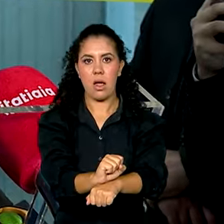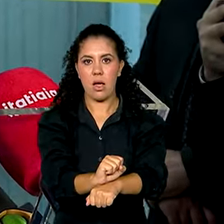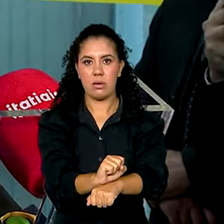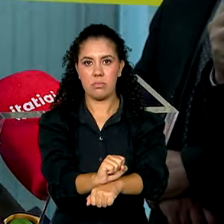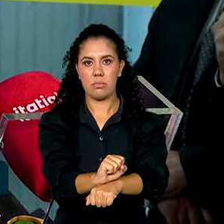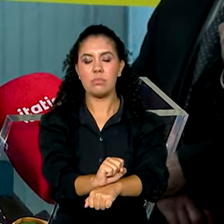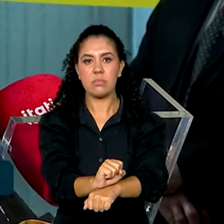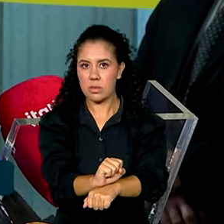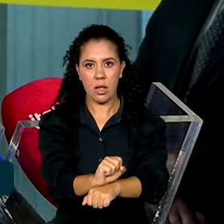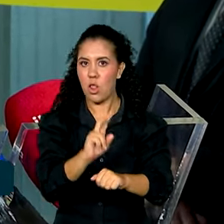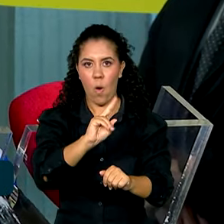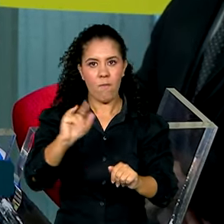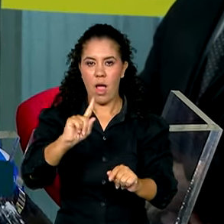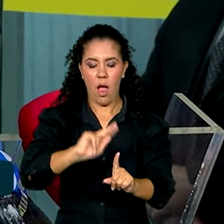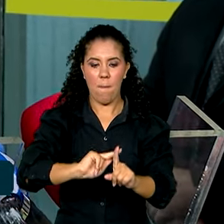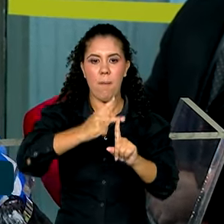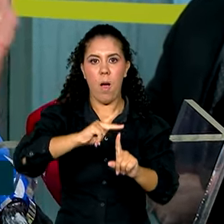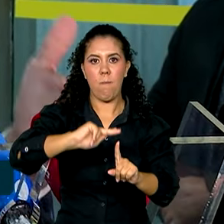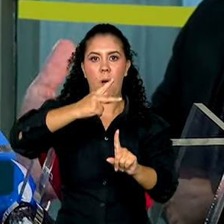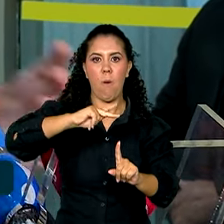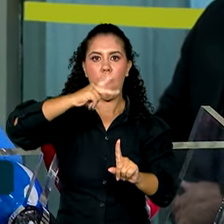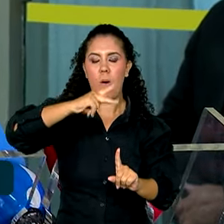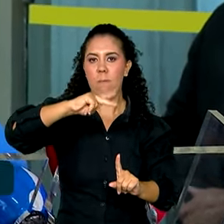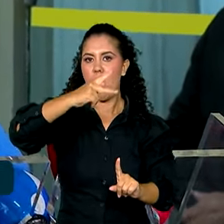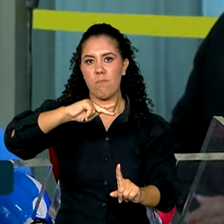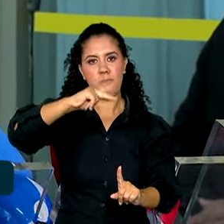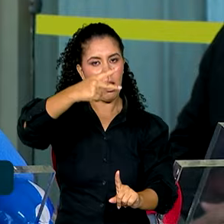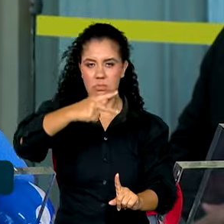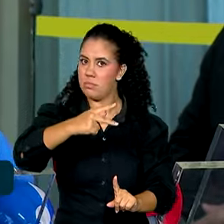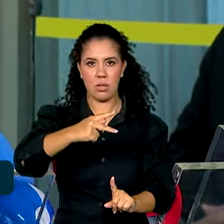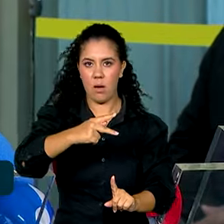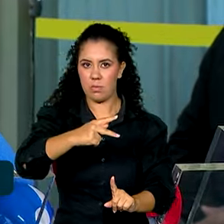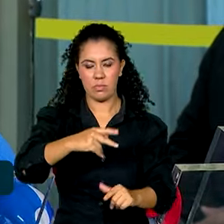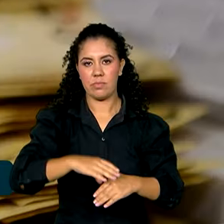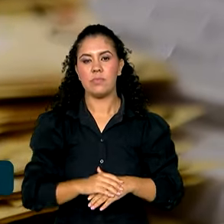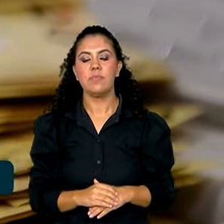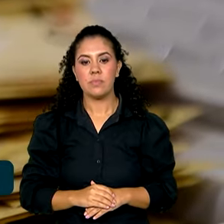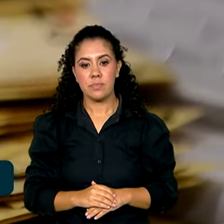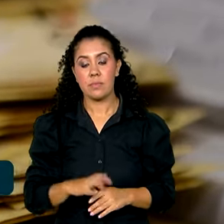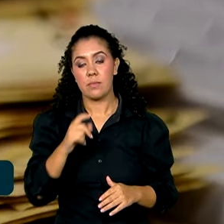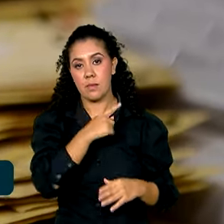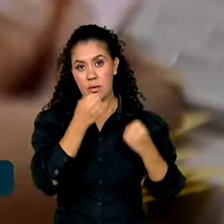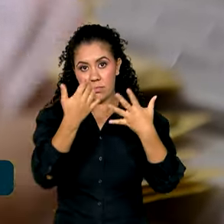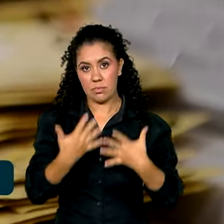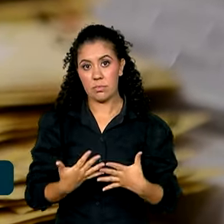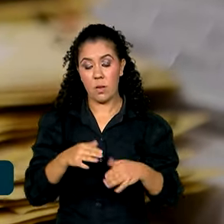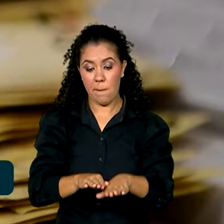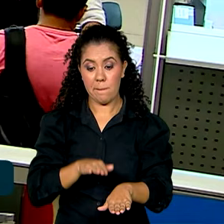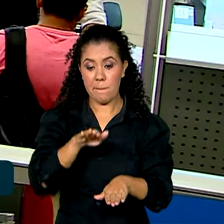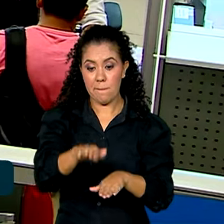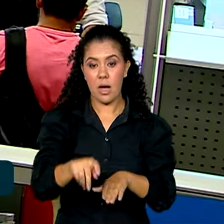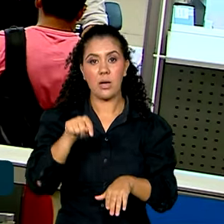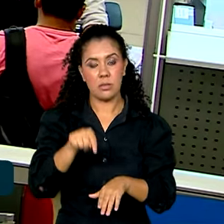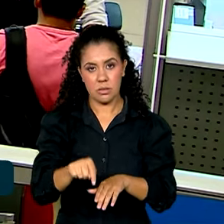vai aumentar para Além do valor original da dívida considerado um passo inicial para